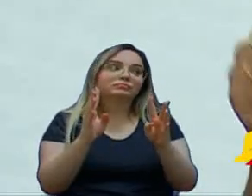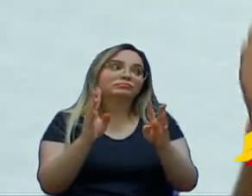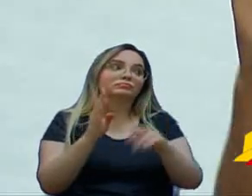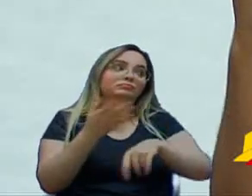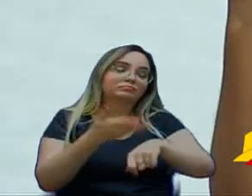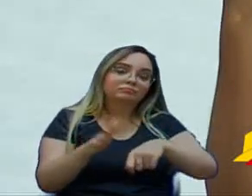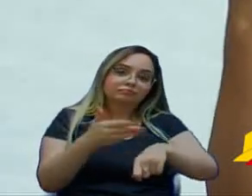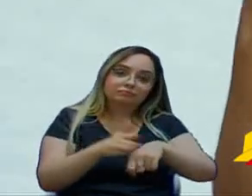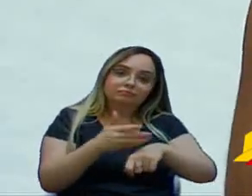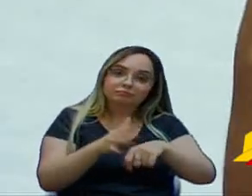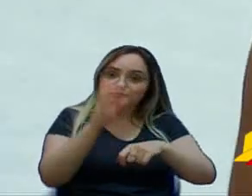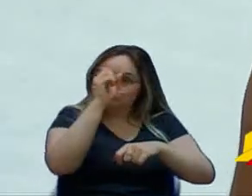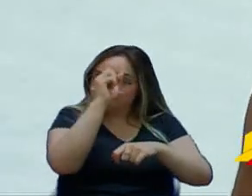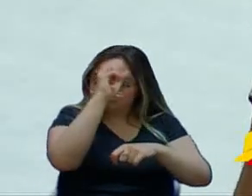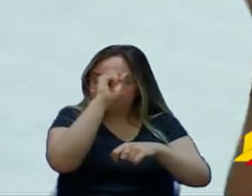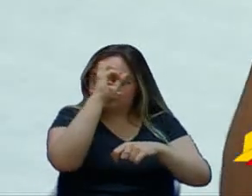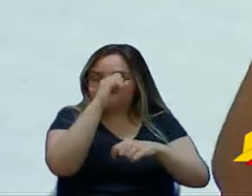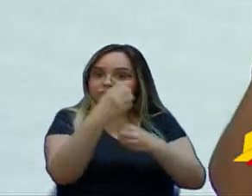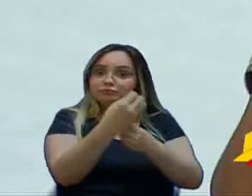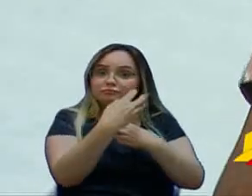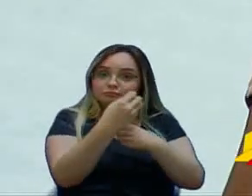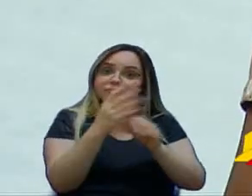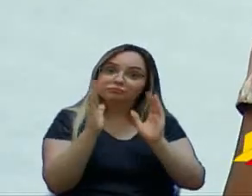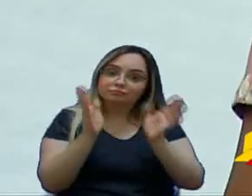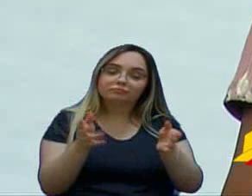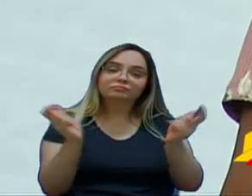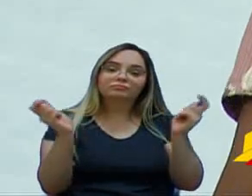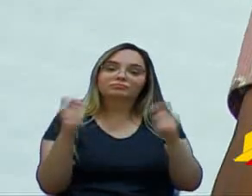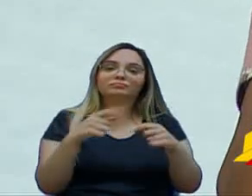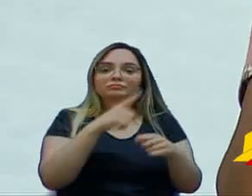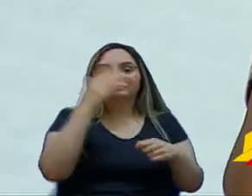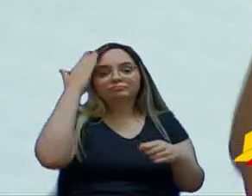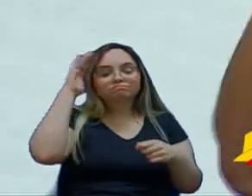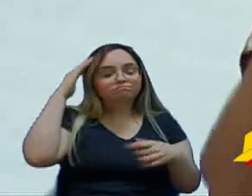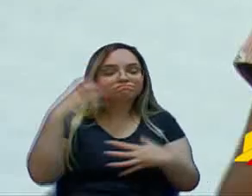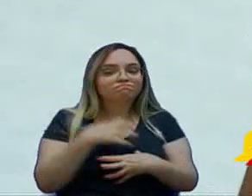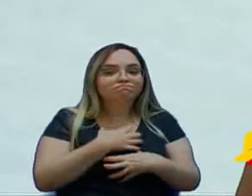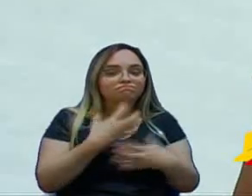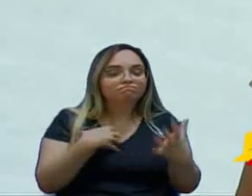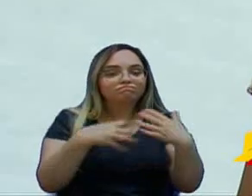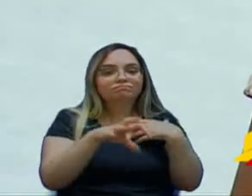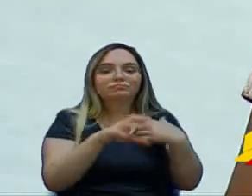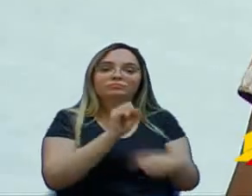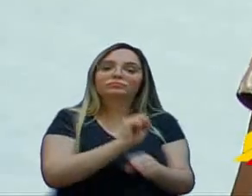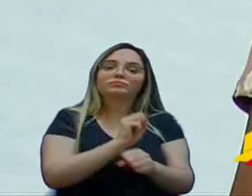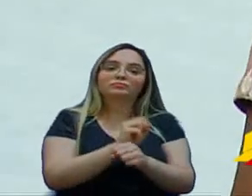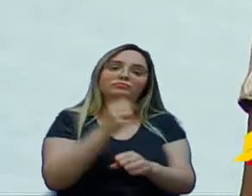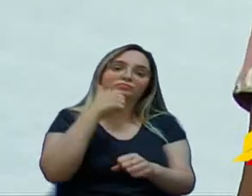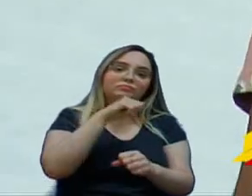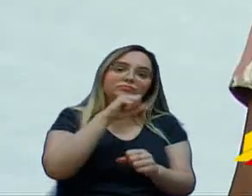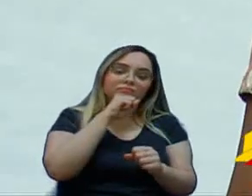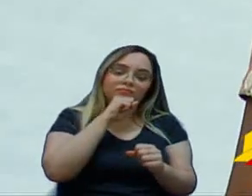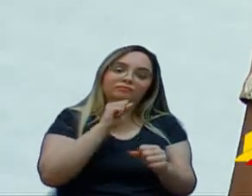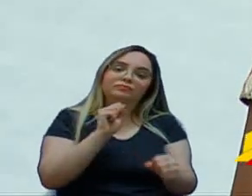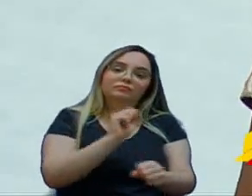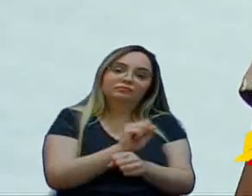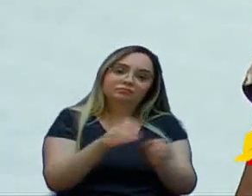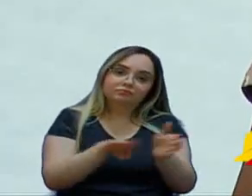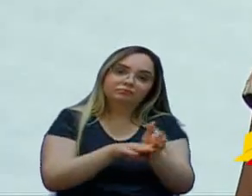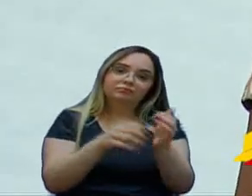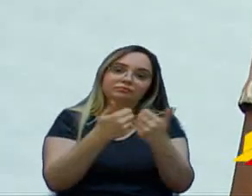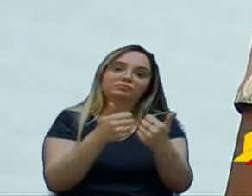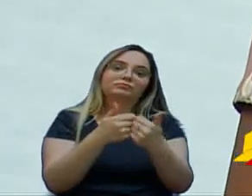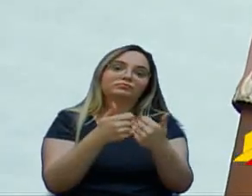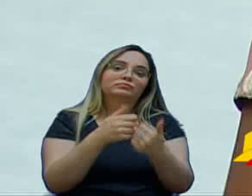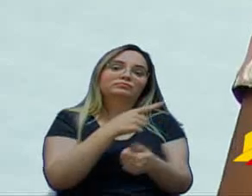um treinamento, uma reciclagem, ele teria uma sensibilidade e iria esperar aquela mãe e iria parar aquele ônibus para